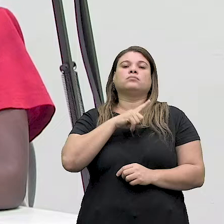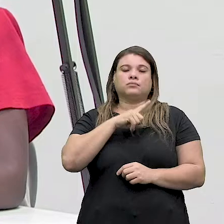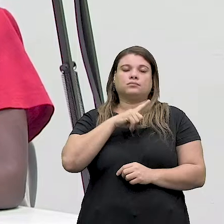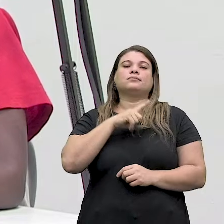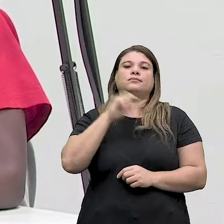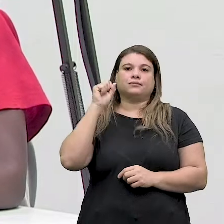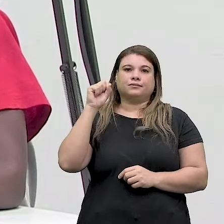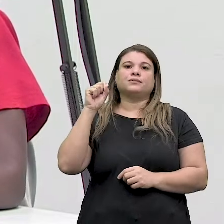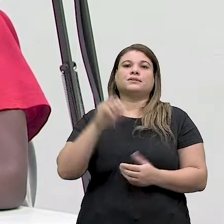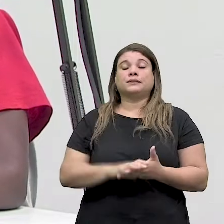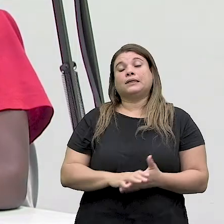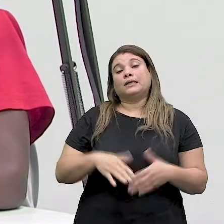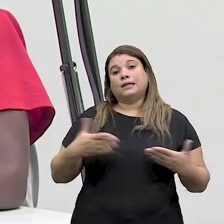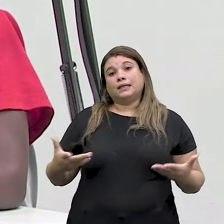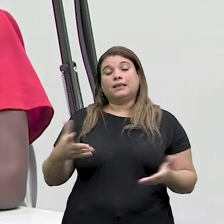chega